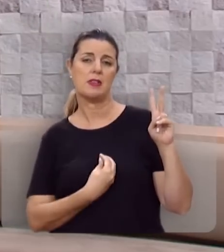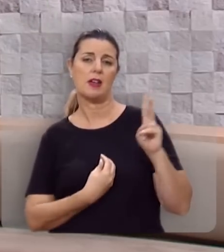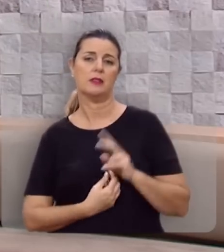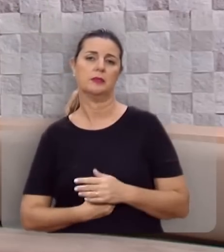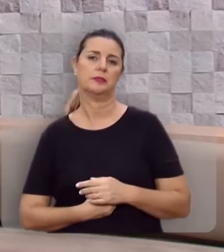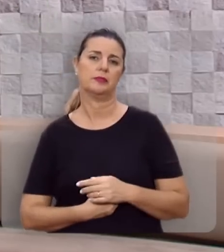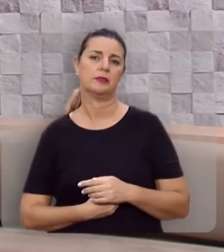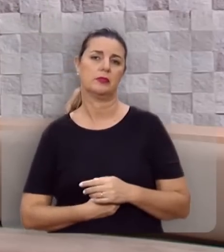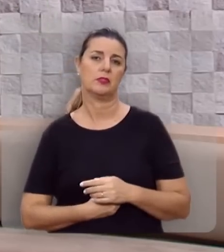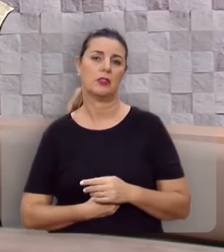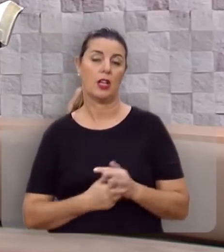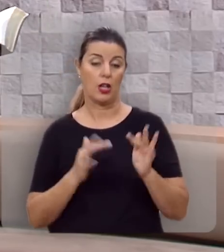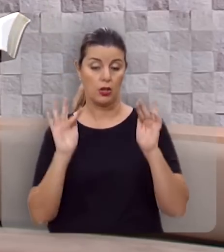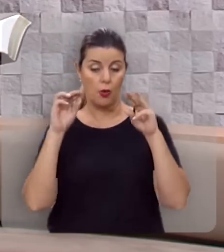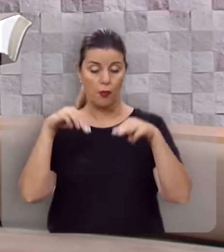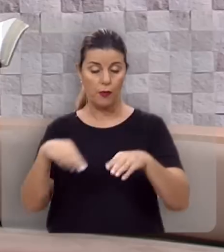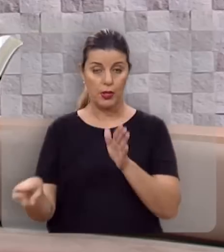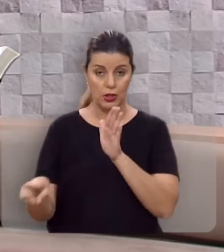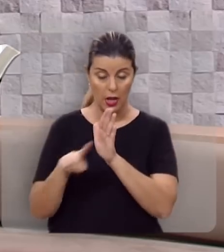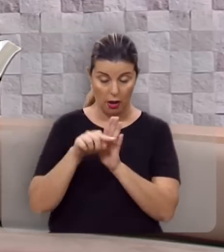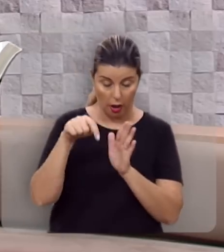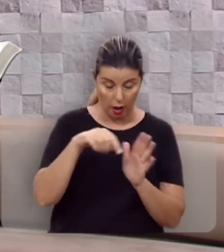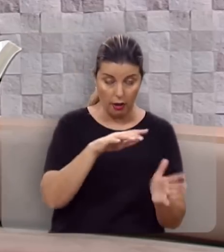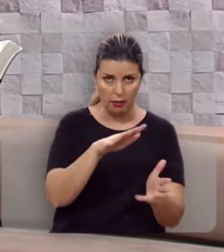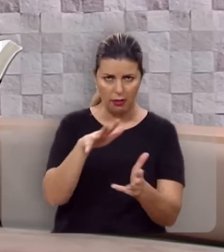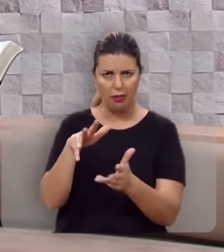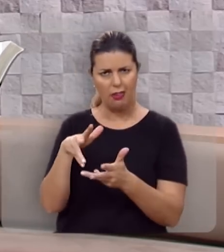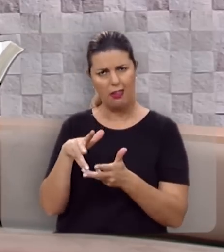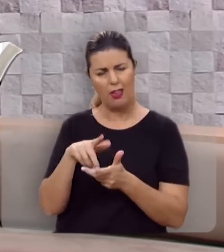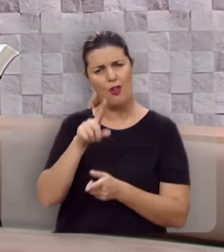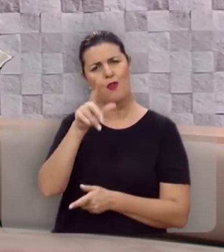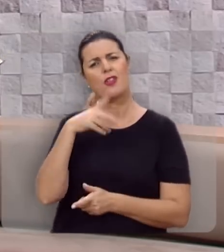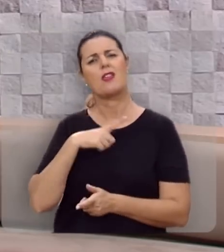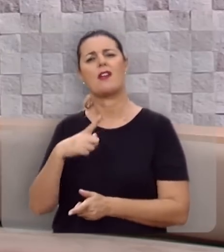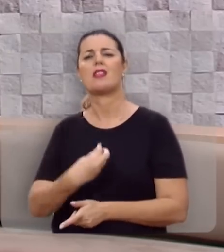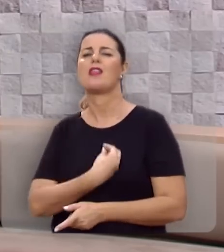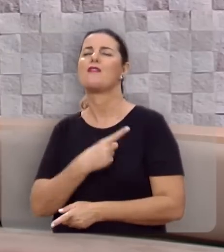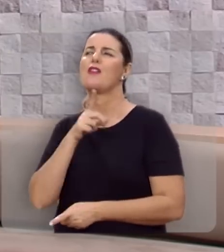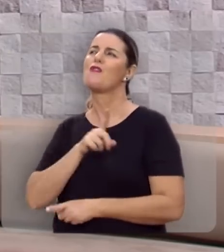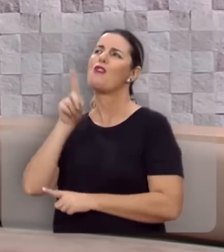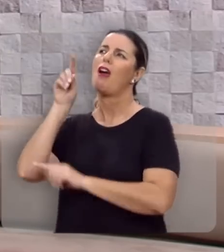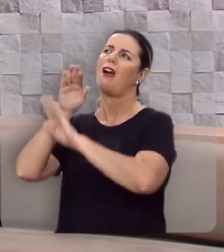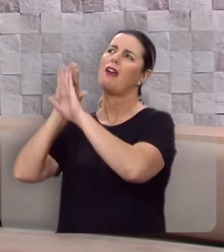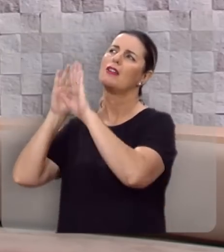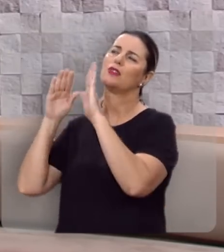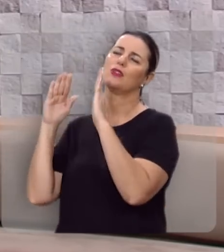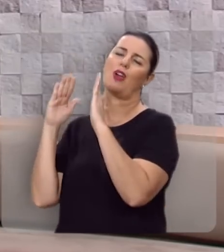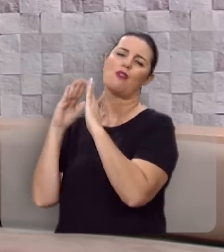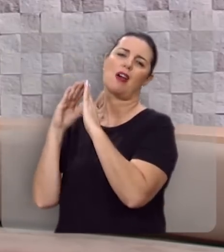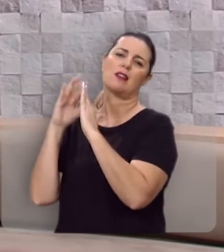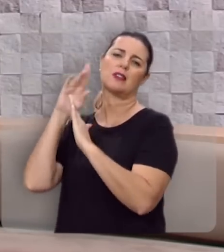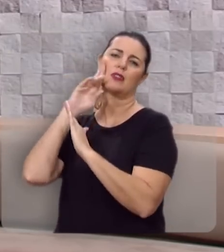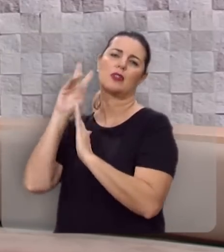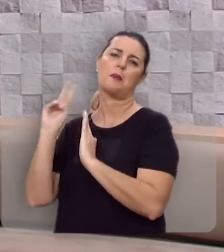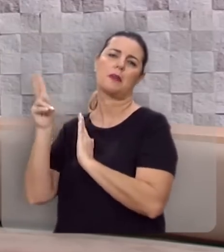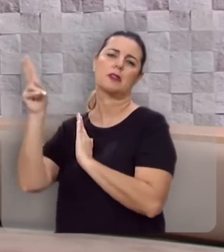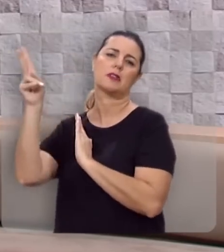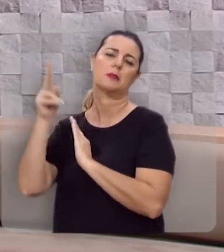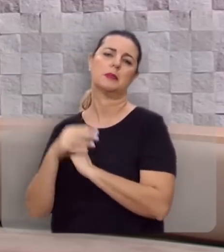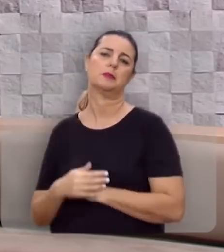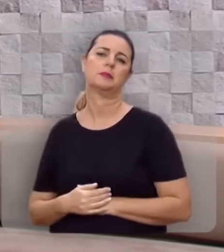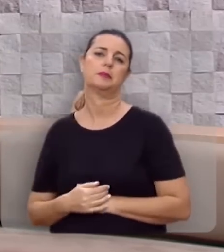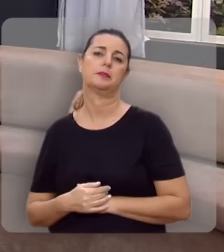vida. E se o fim chegar aqui, você vai habitar na casa do Senhor para todo